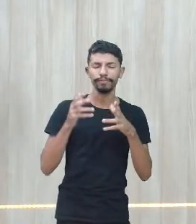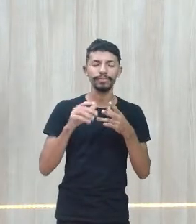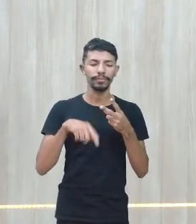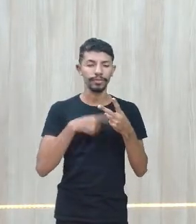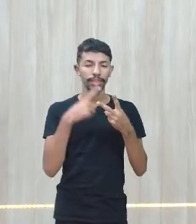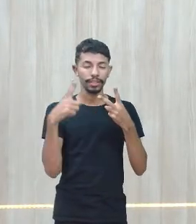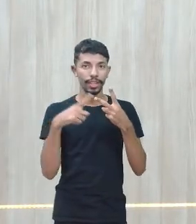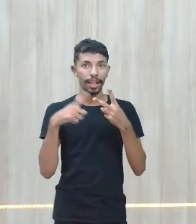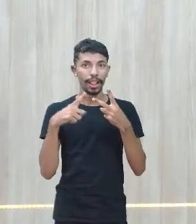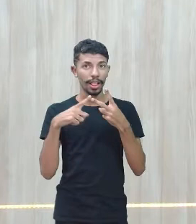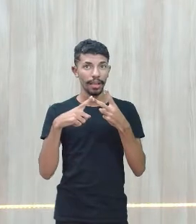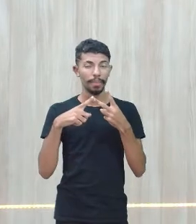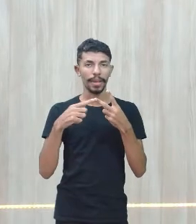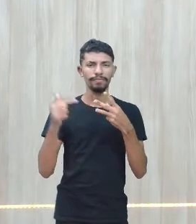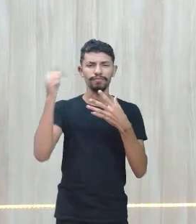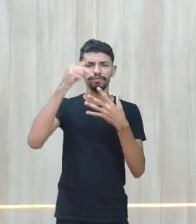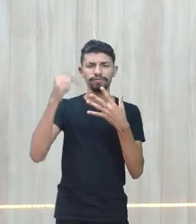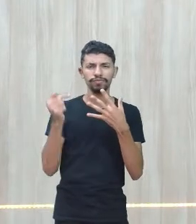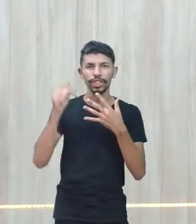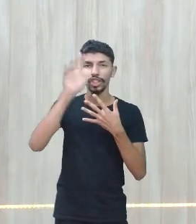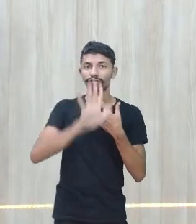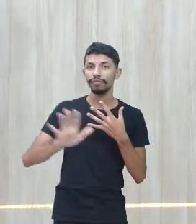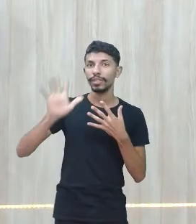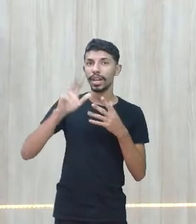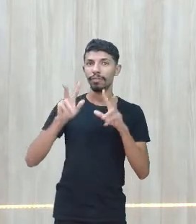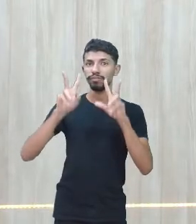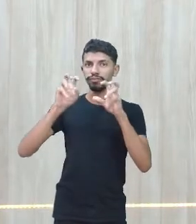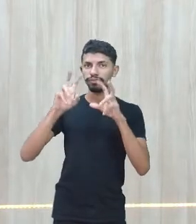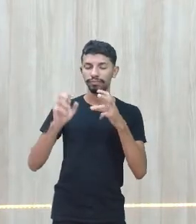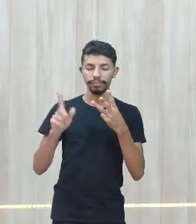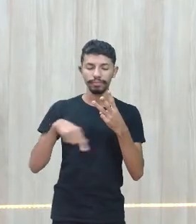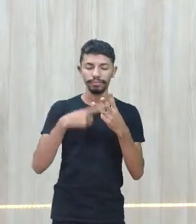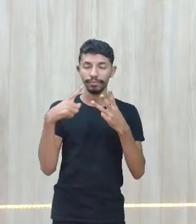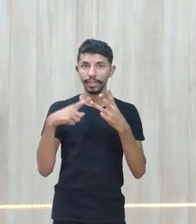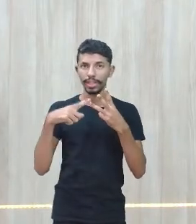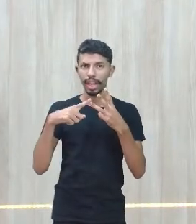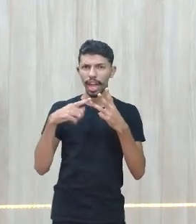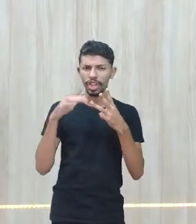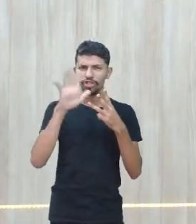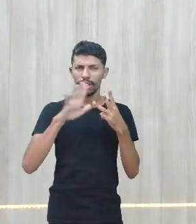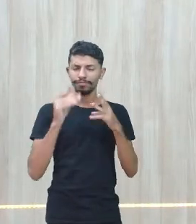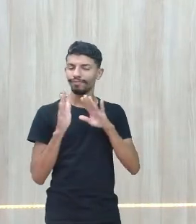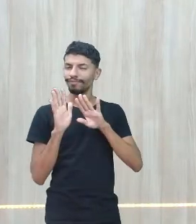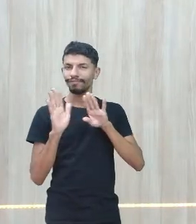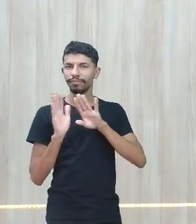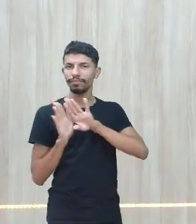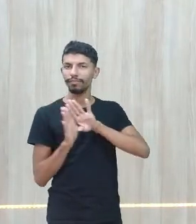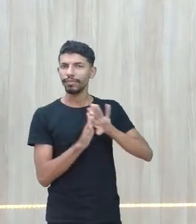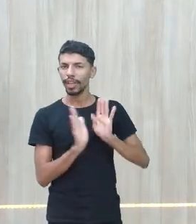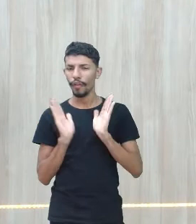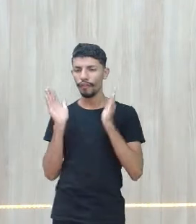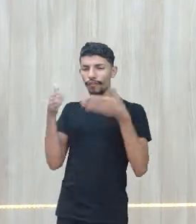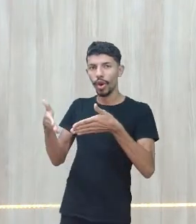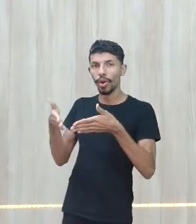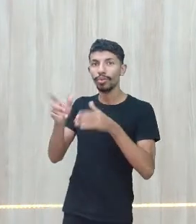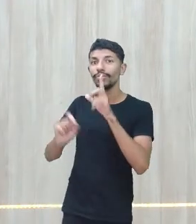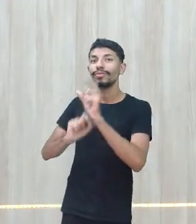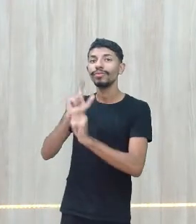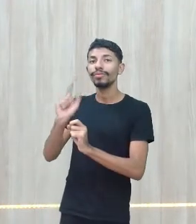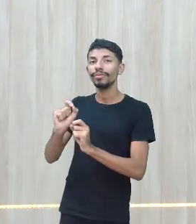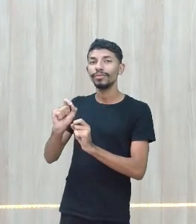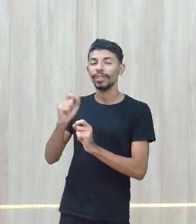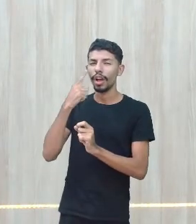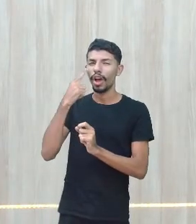gerais sobre o brega funk. E aí, em seguida, a gente sai do que é mais geral para chegar no mais específico. O mais geral